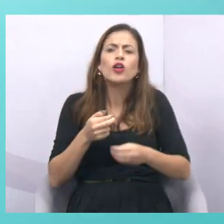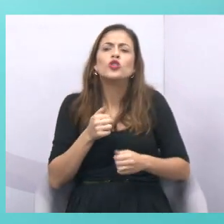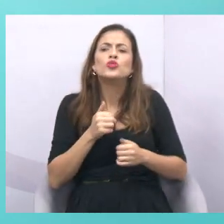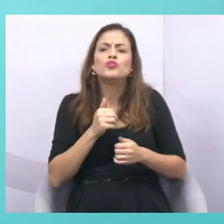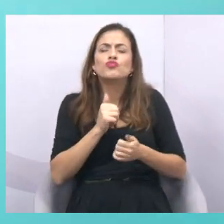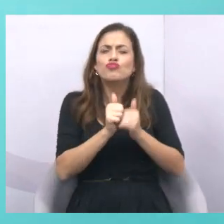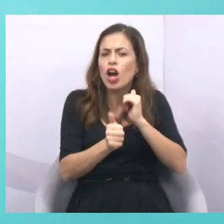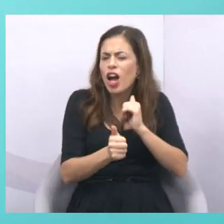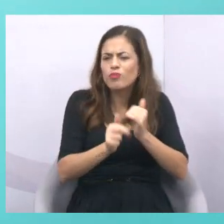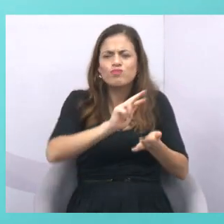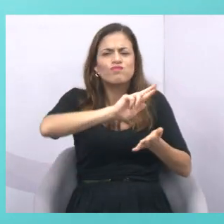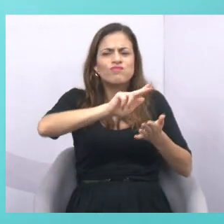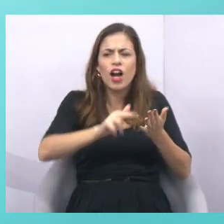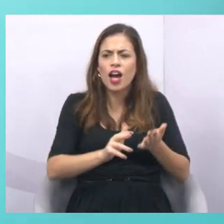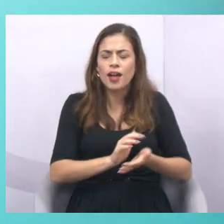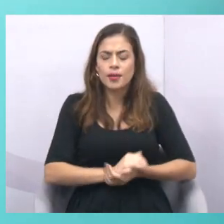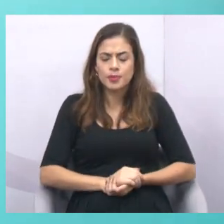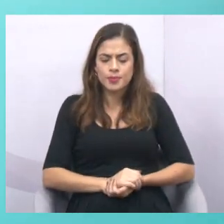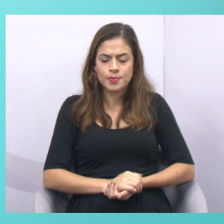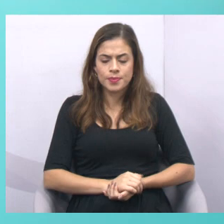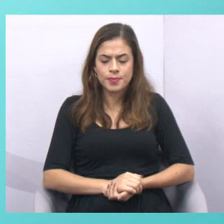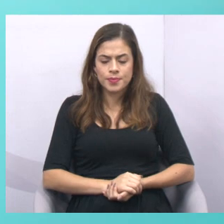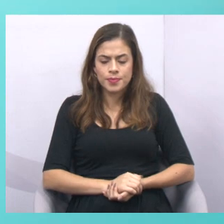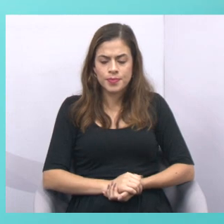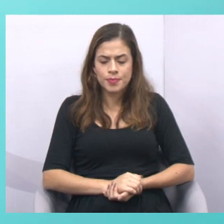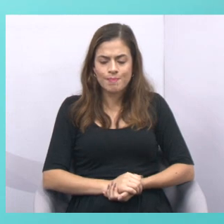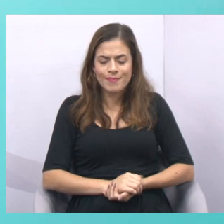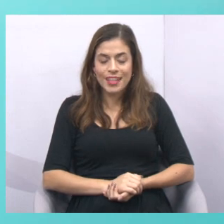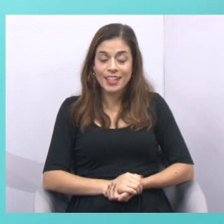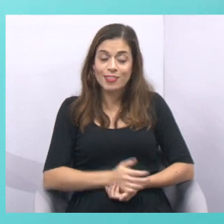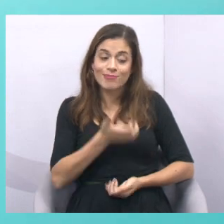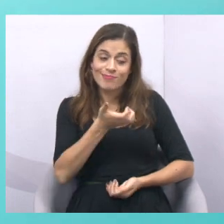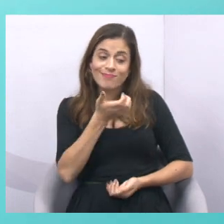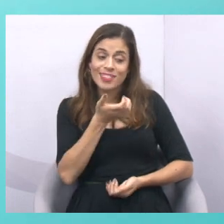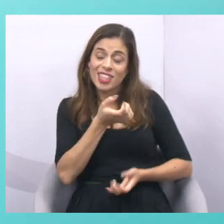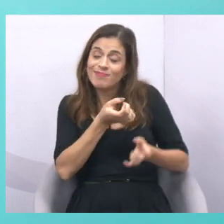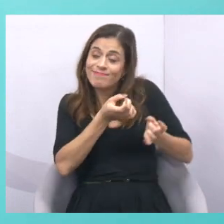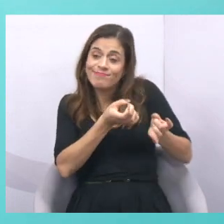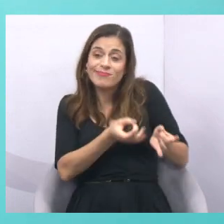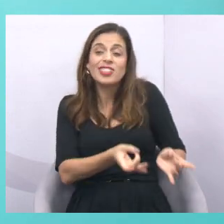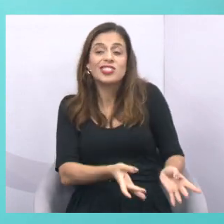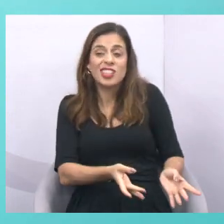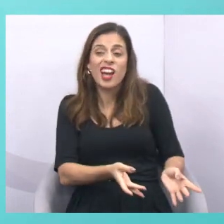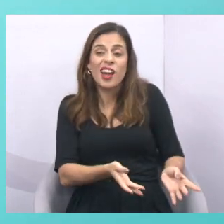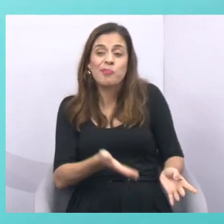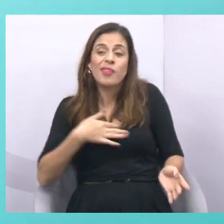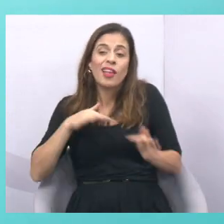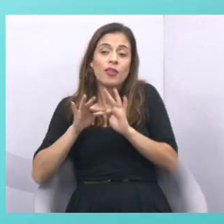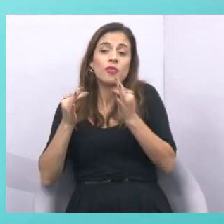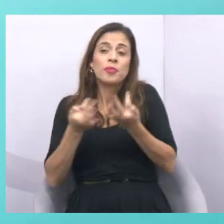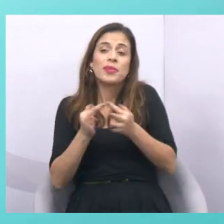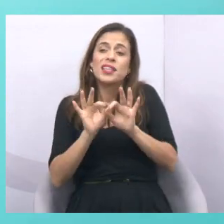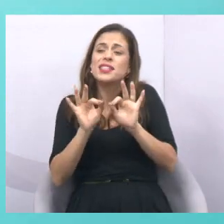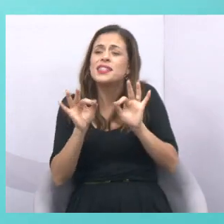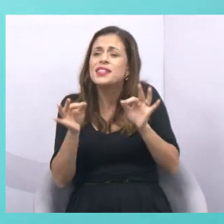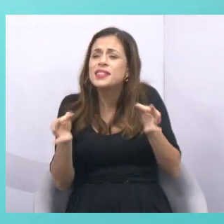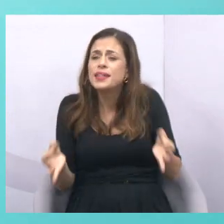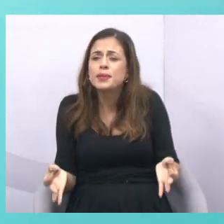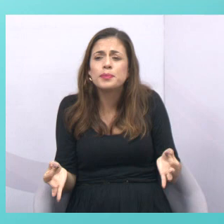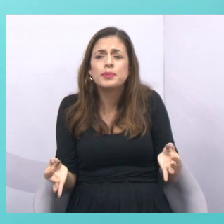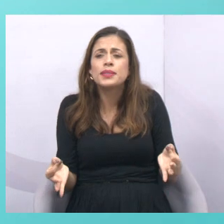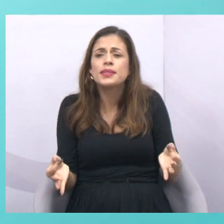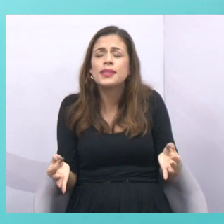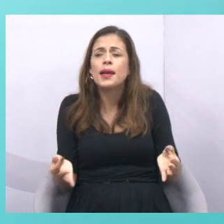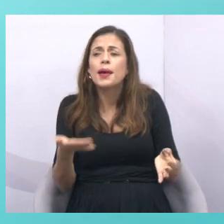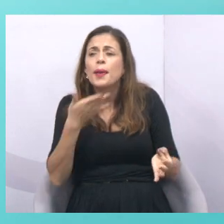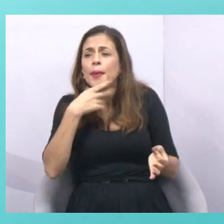quadra. E eu estava pensando em desistir. Eu sou de família bem simples. Meu pai era alfaiate.